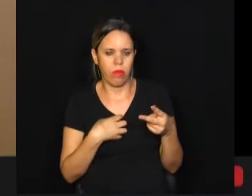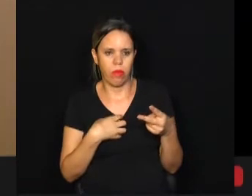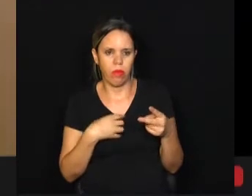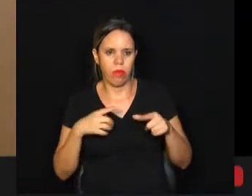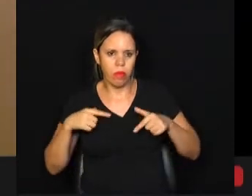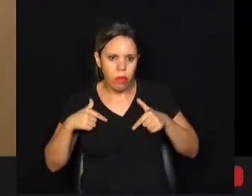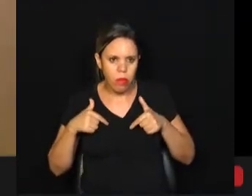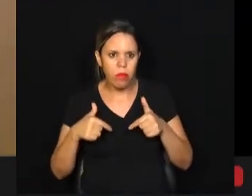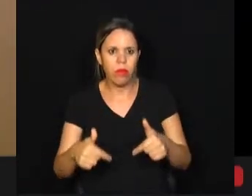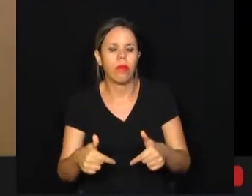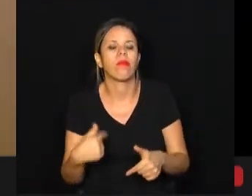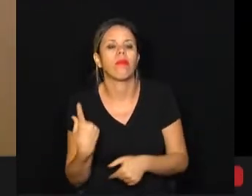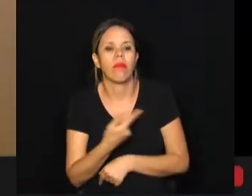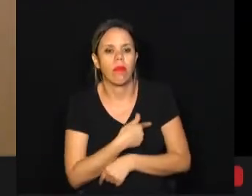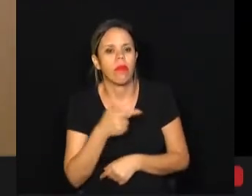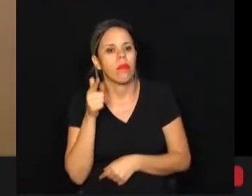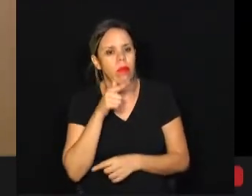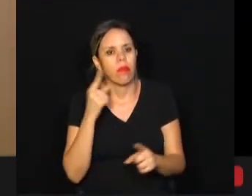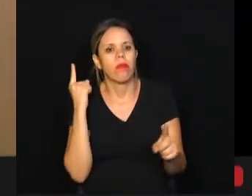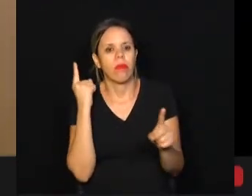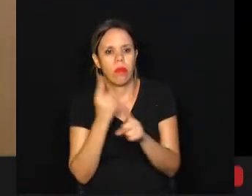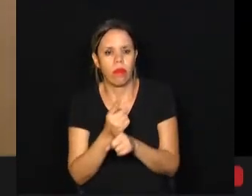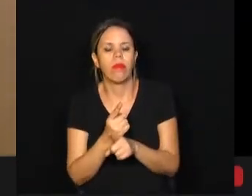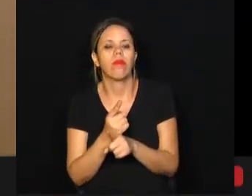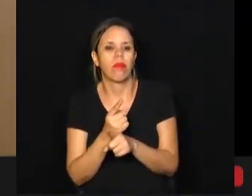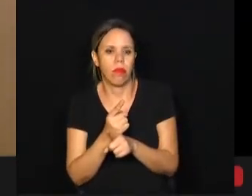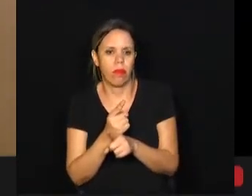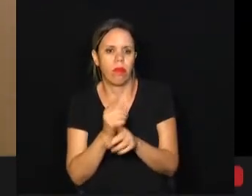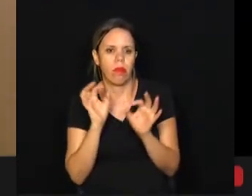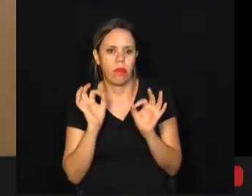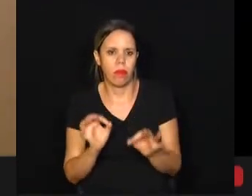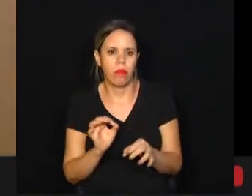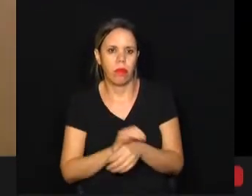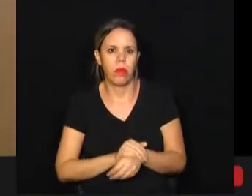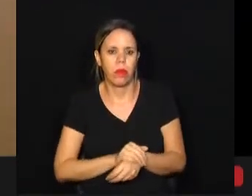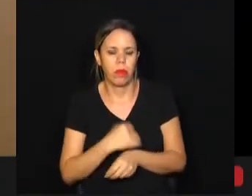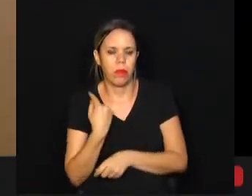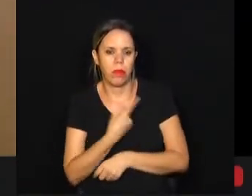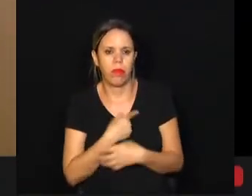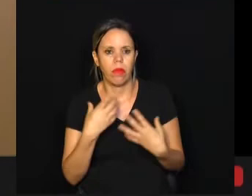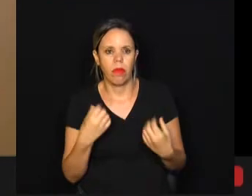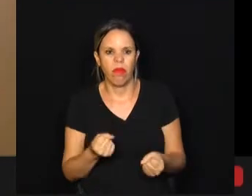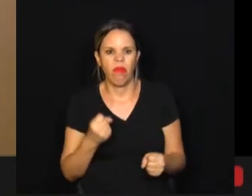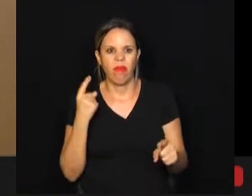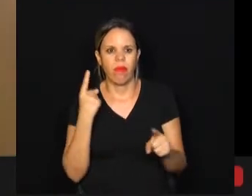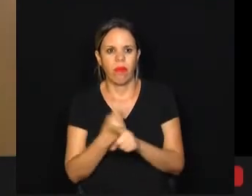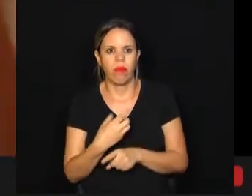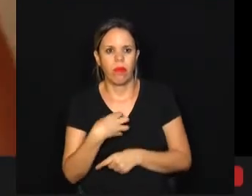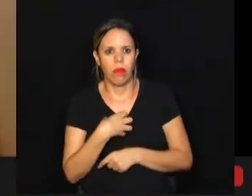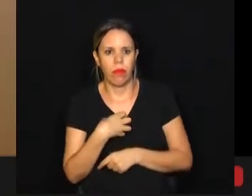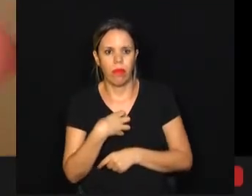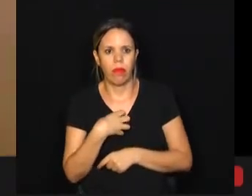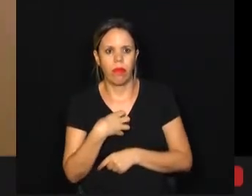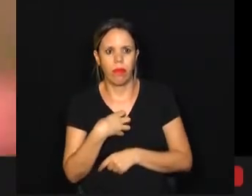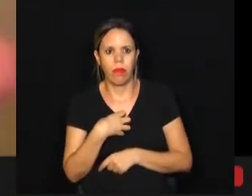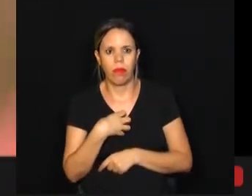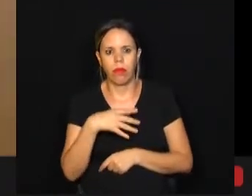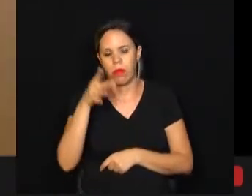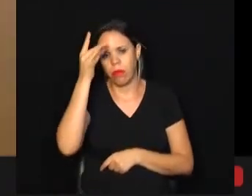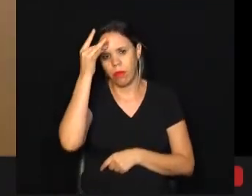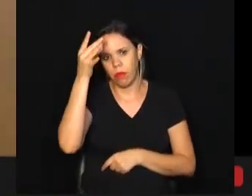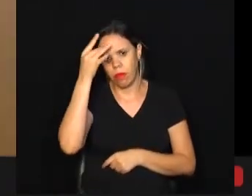agir, nós vamos encontrar um meio termo. Nós vamos encontrar um modo de absorver